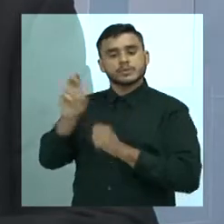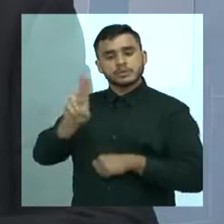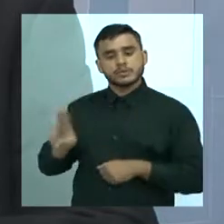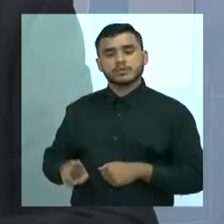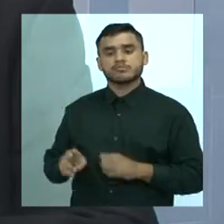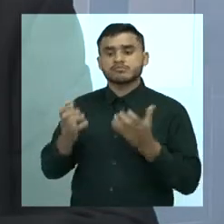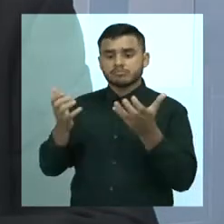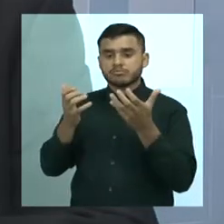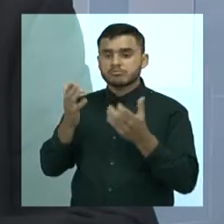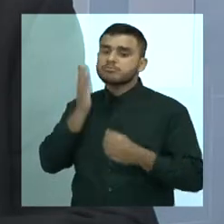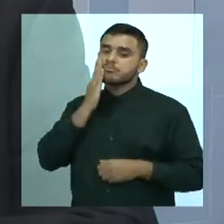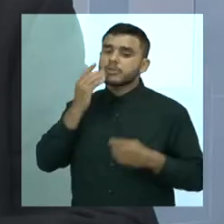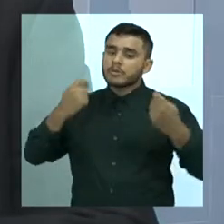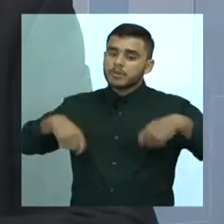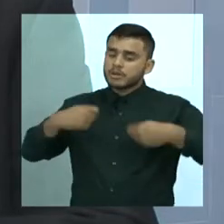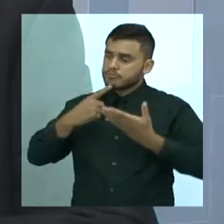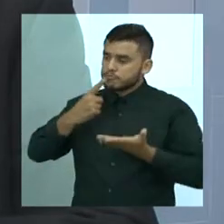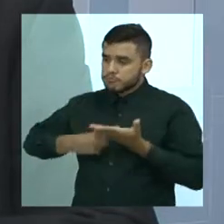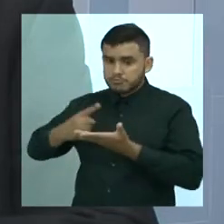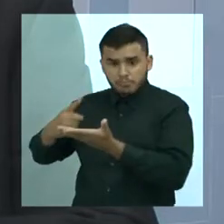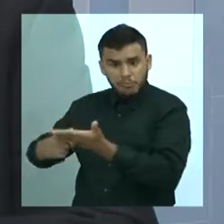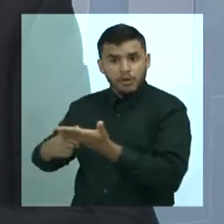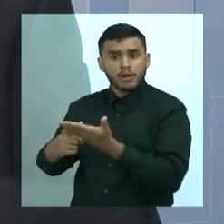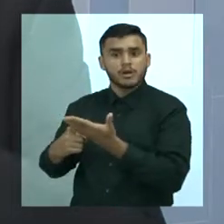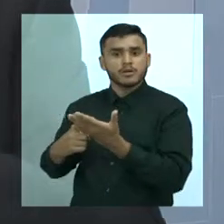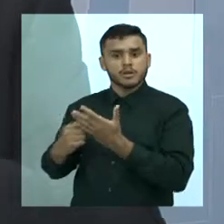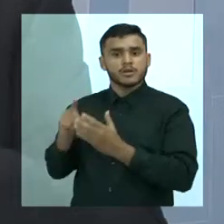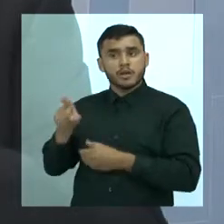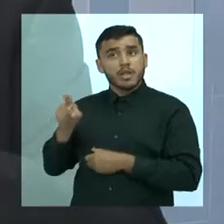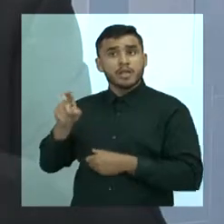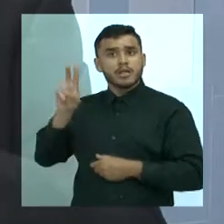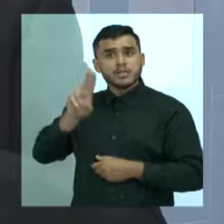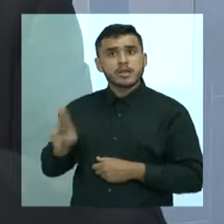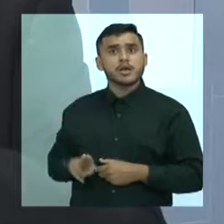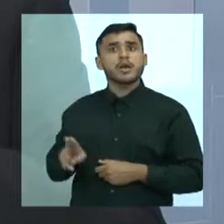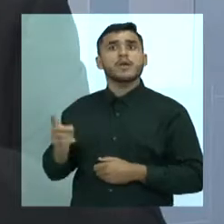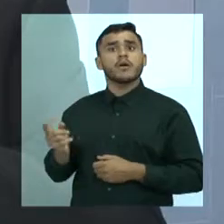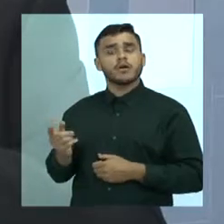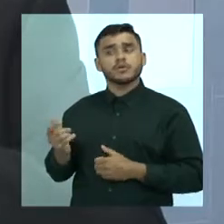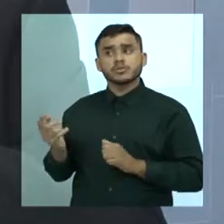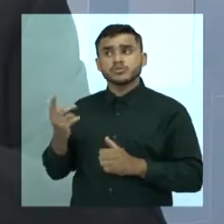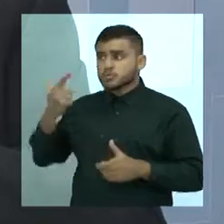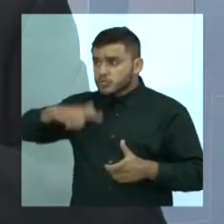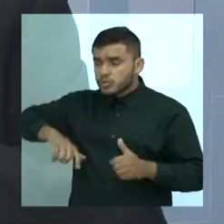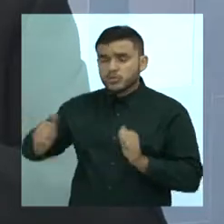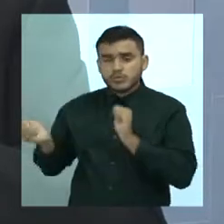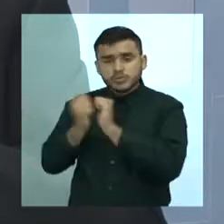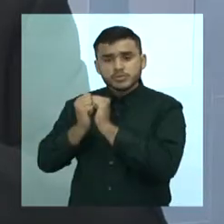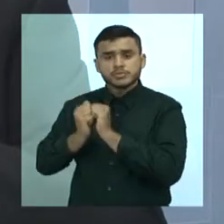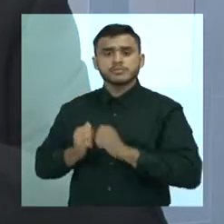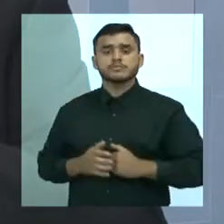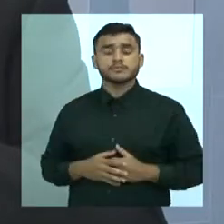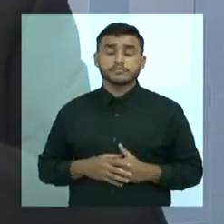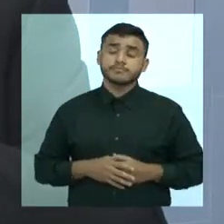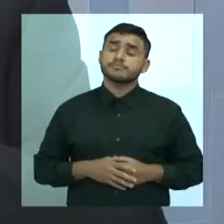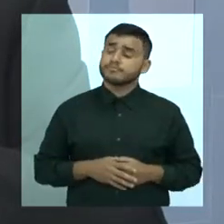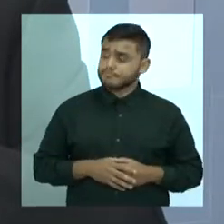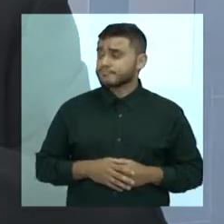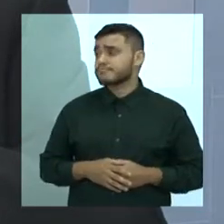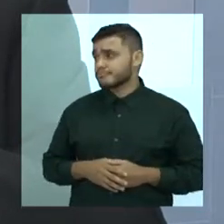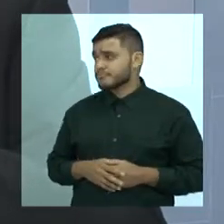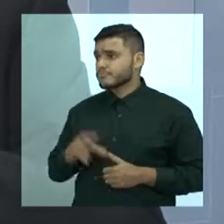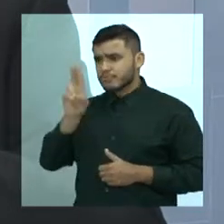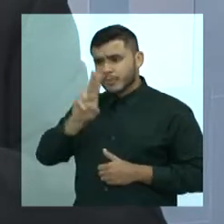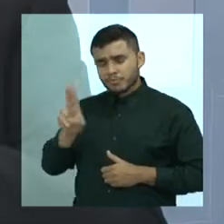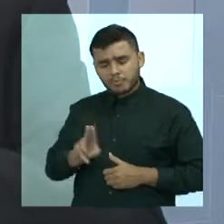sempre alimentou que era necessário o retorno nessa amizade, e o Tasso também sempre demonstrou